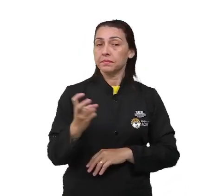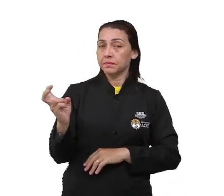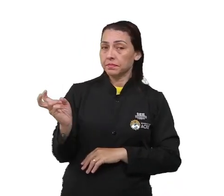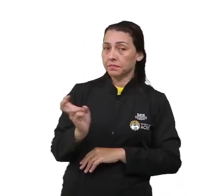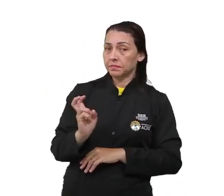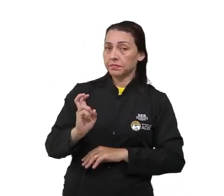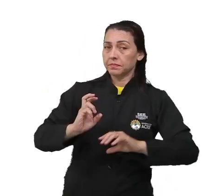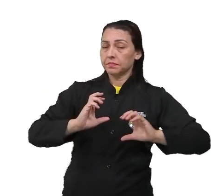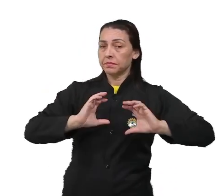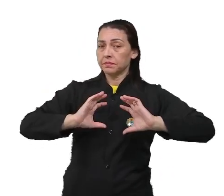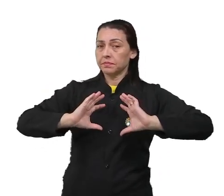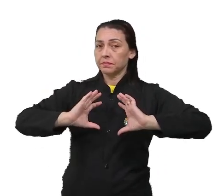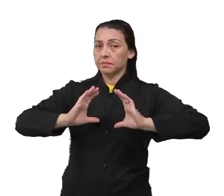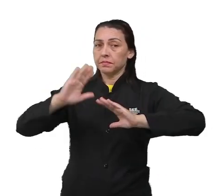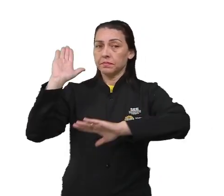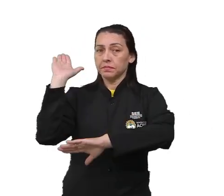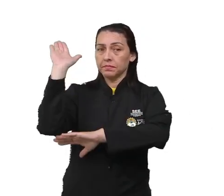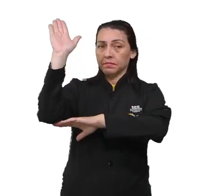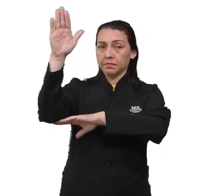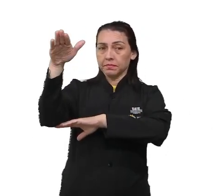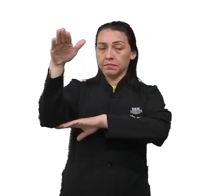A próxima,